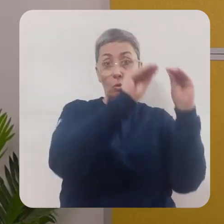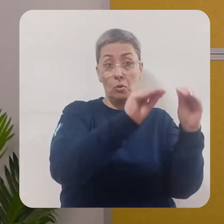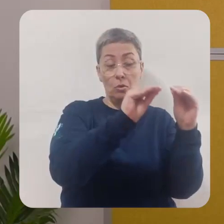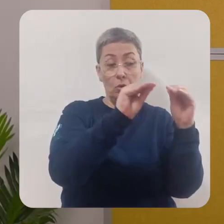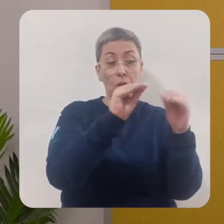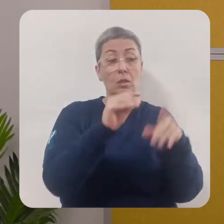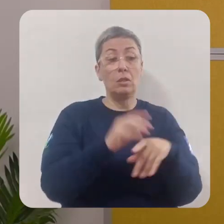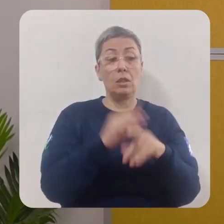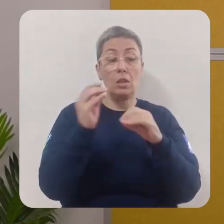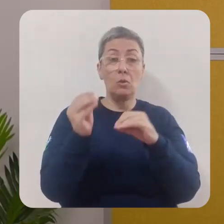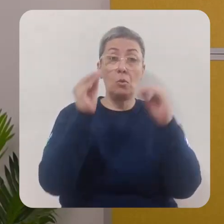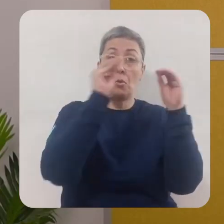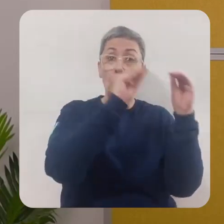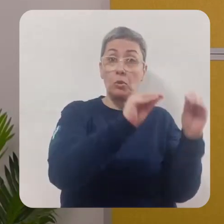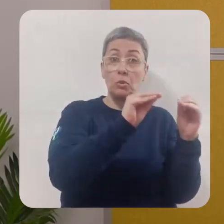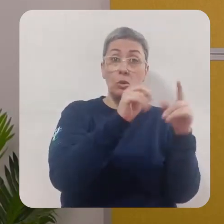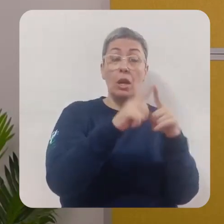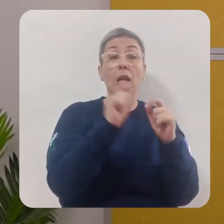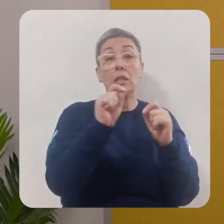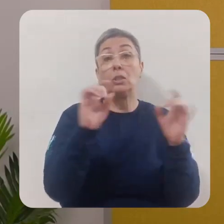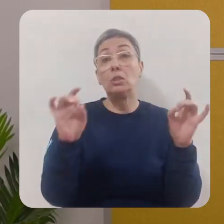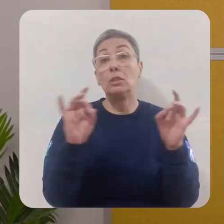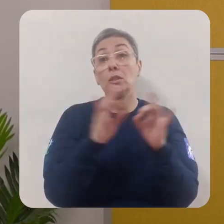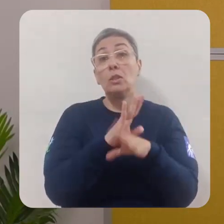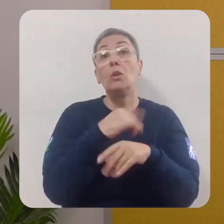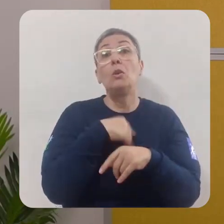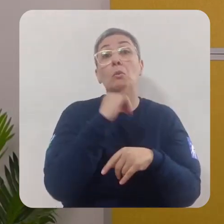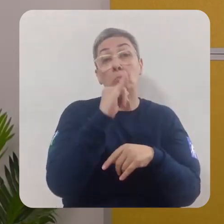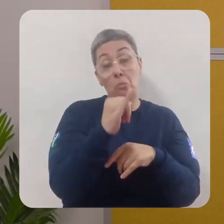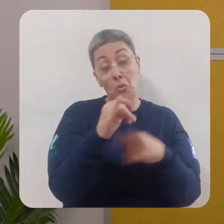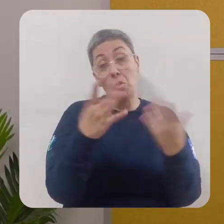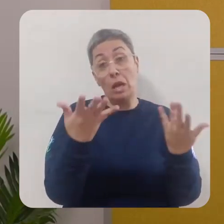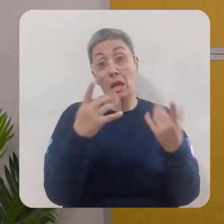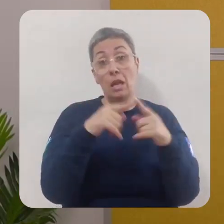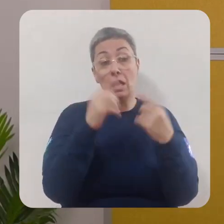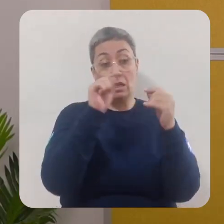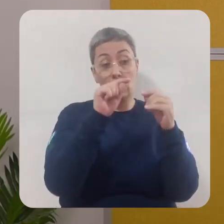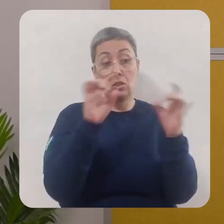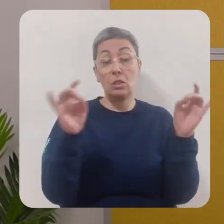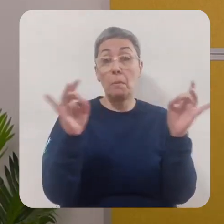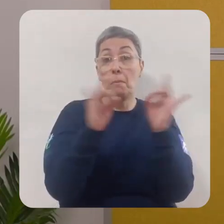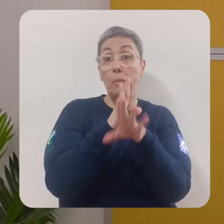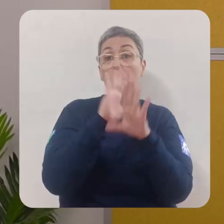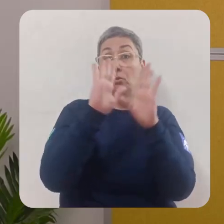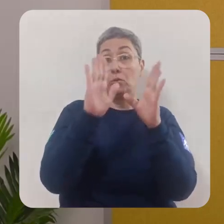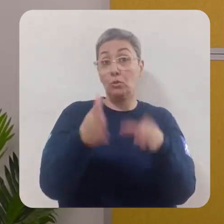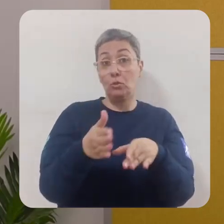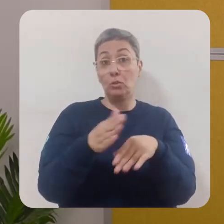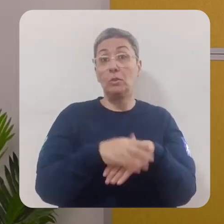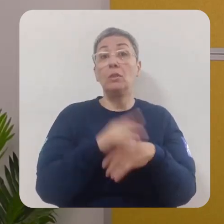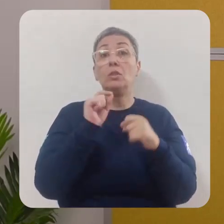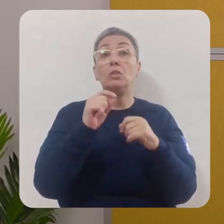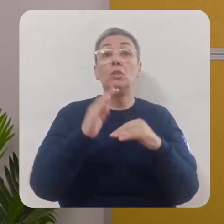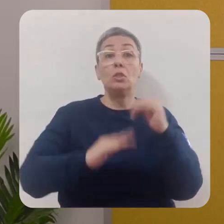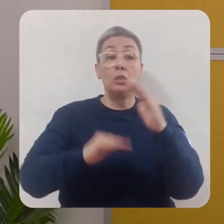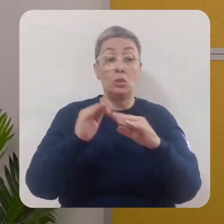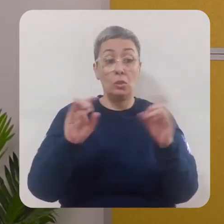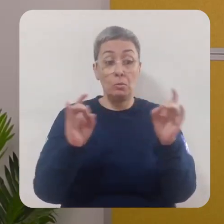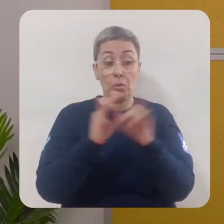lugar que está para fazer e colocar em um outro lugar, dizendo, olha, já